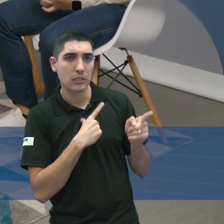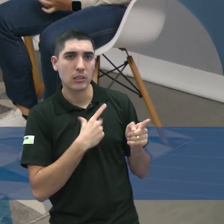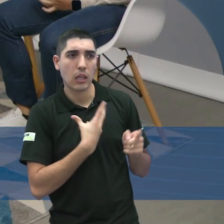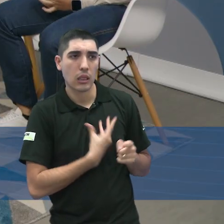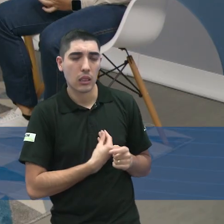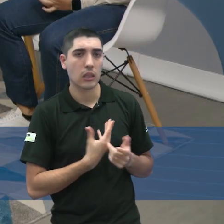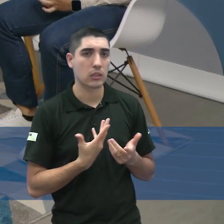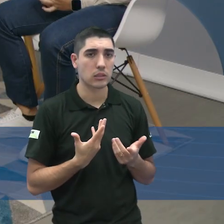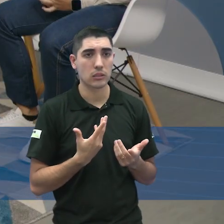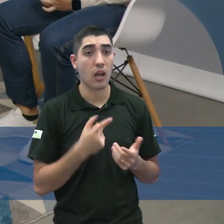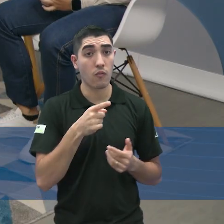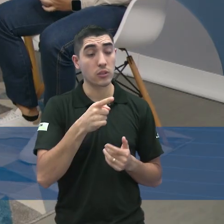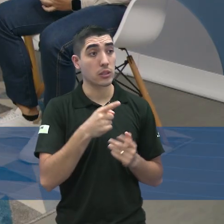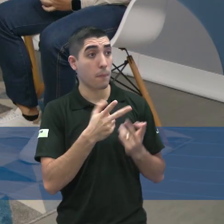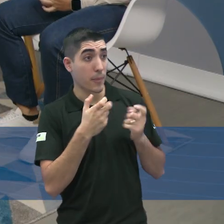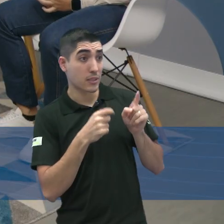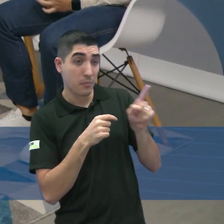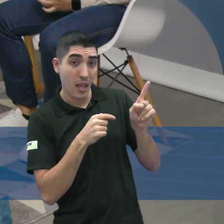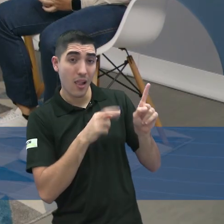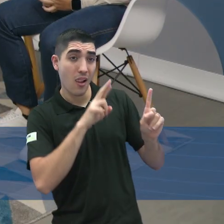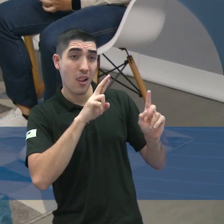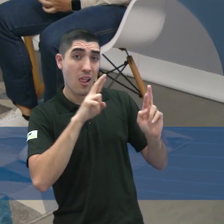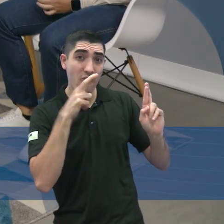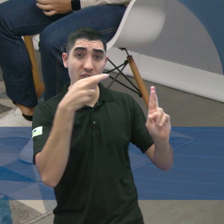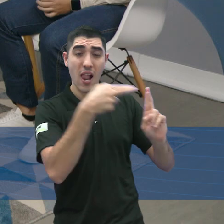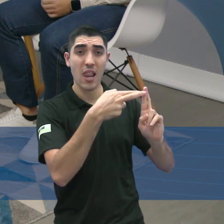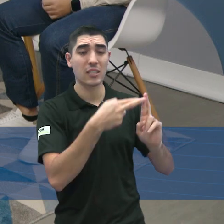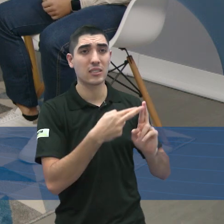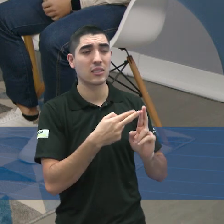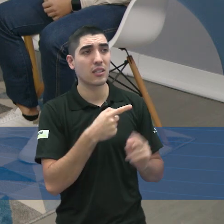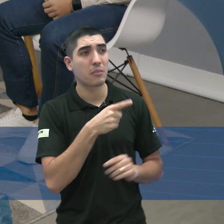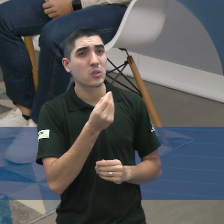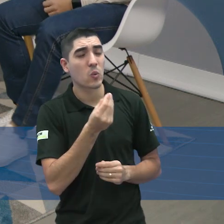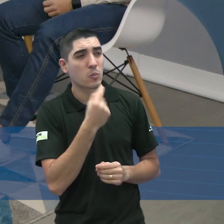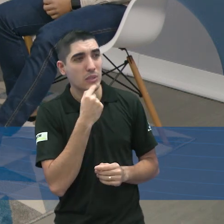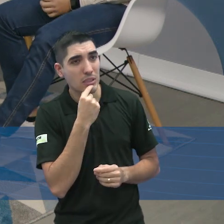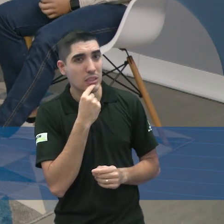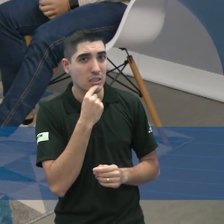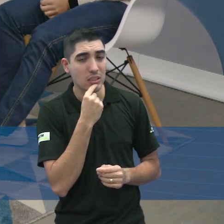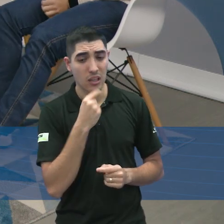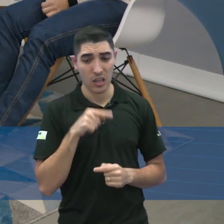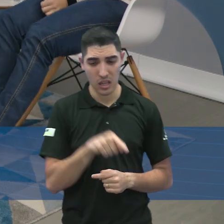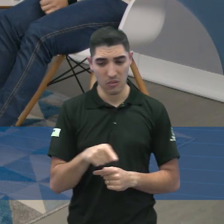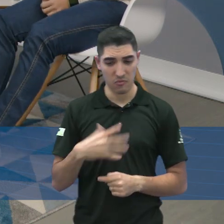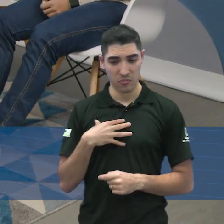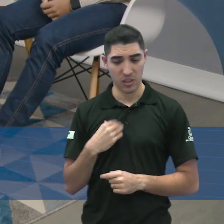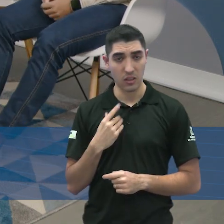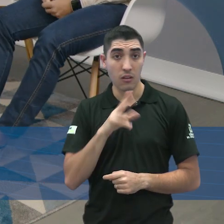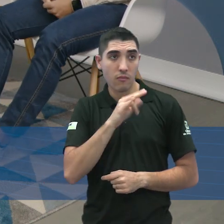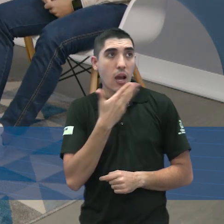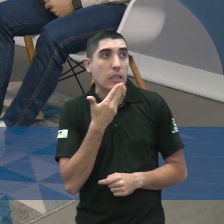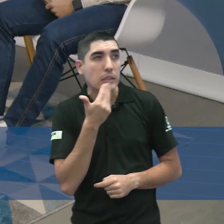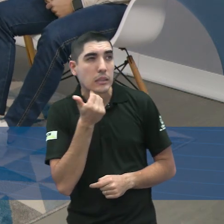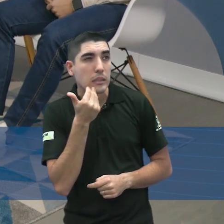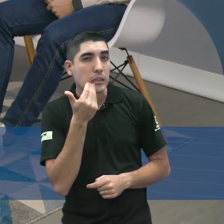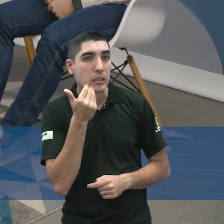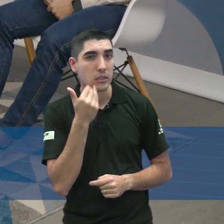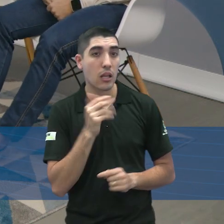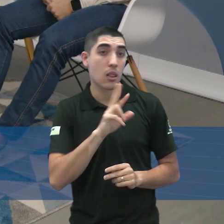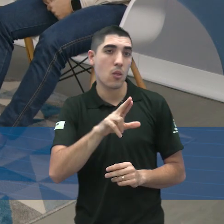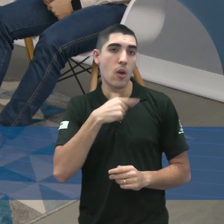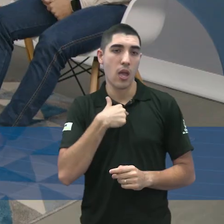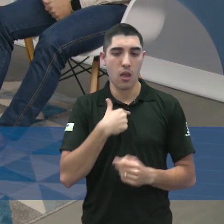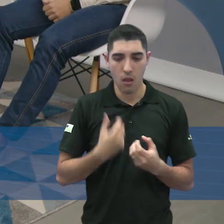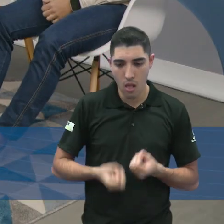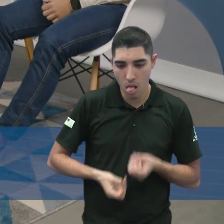você lidar ali porque você tem aquela referência. E aí, né, que exemplo que você vai ter também? Porque tem essas crianças, elas aprendem